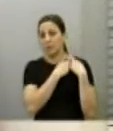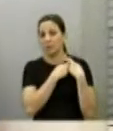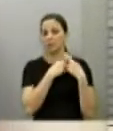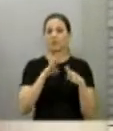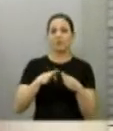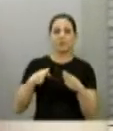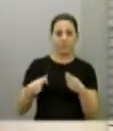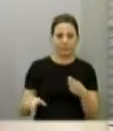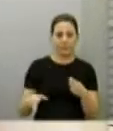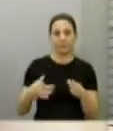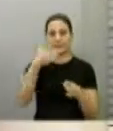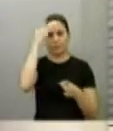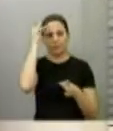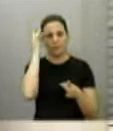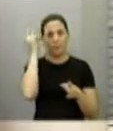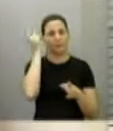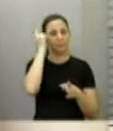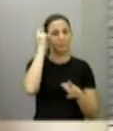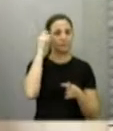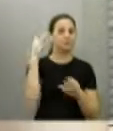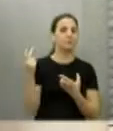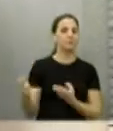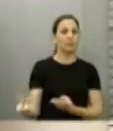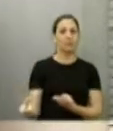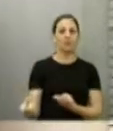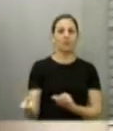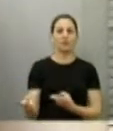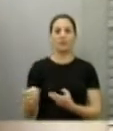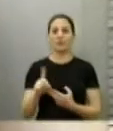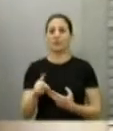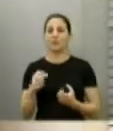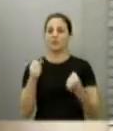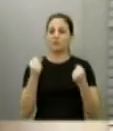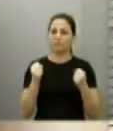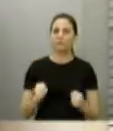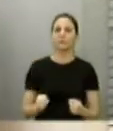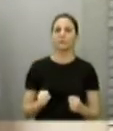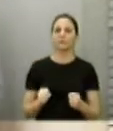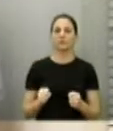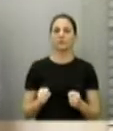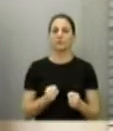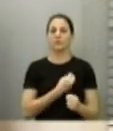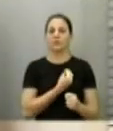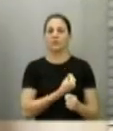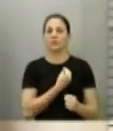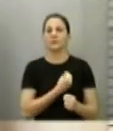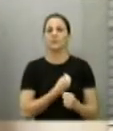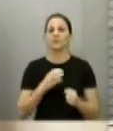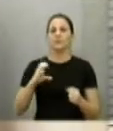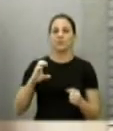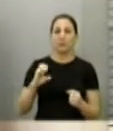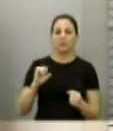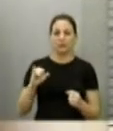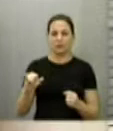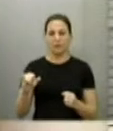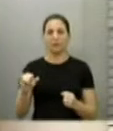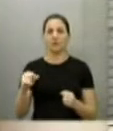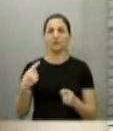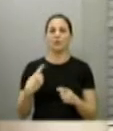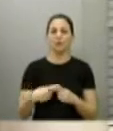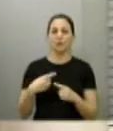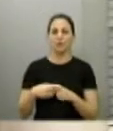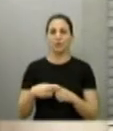Legislativo. Aqueles que acham isso não deviam sequer ter participado da Comissão Especial de Inquérito, porque